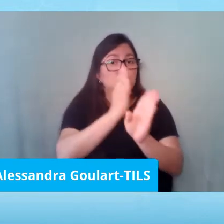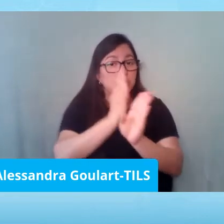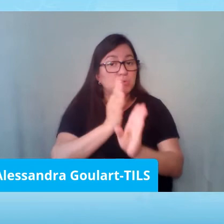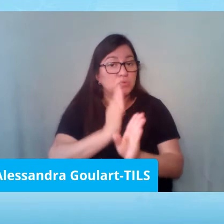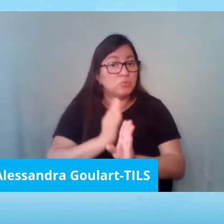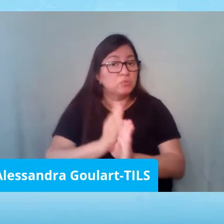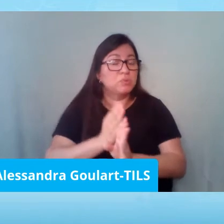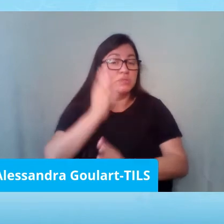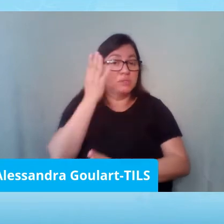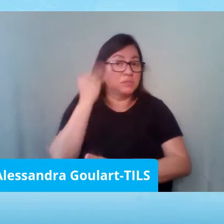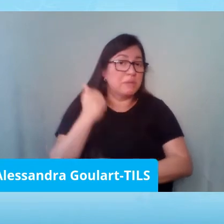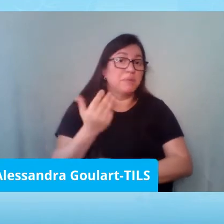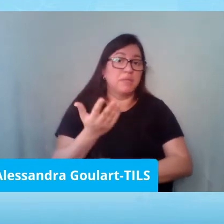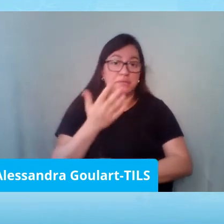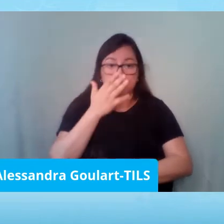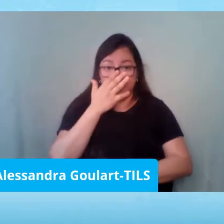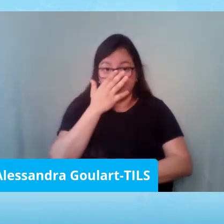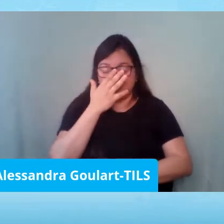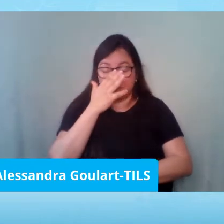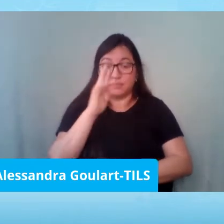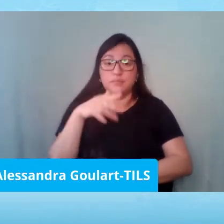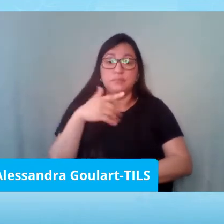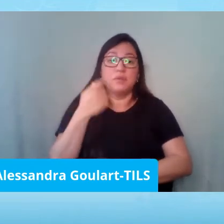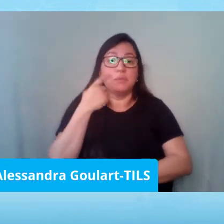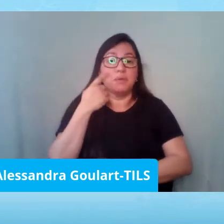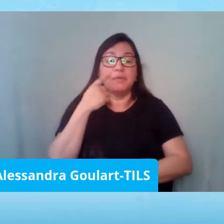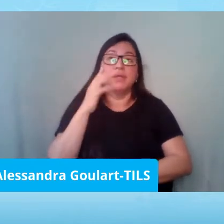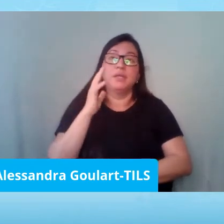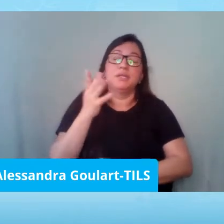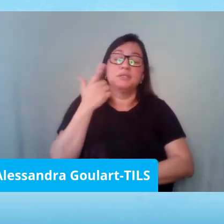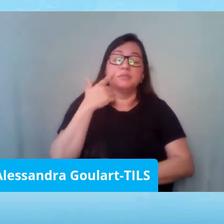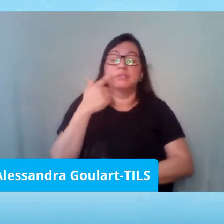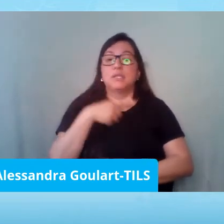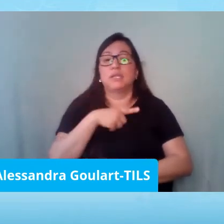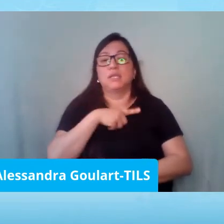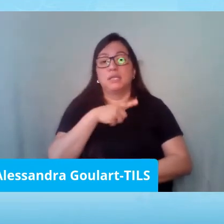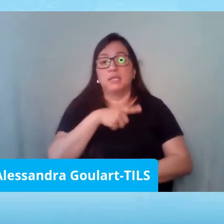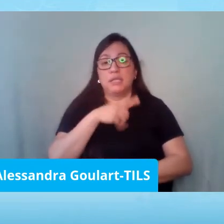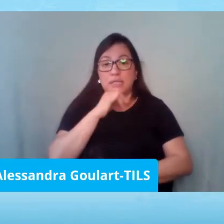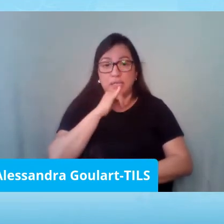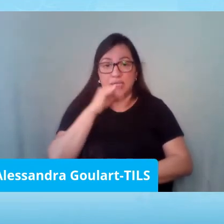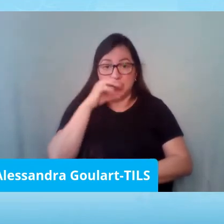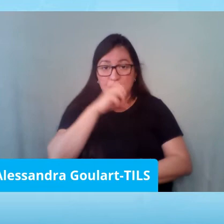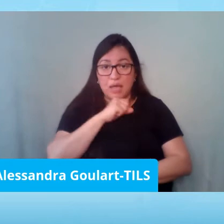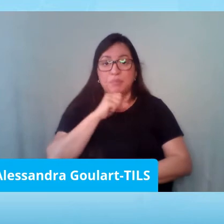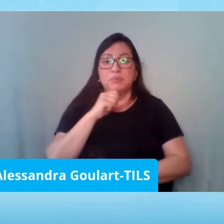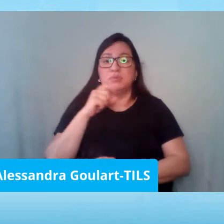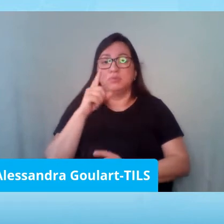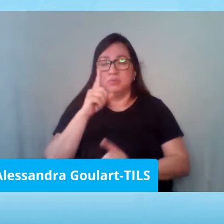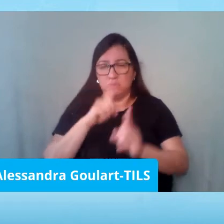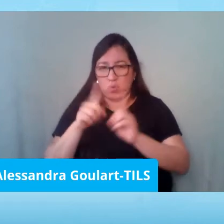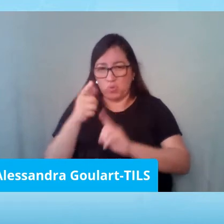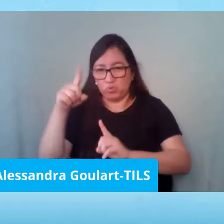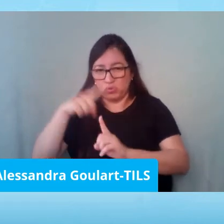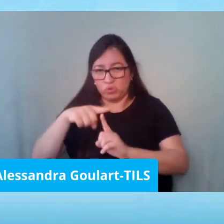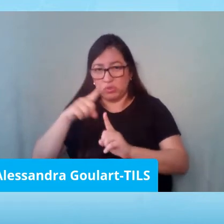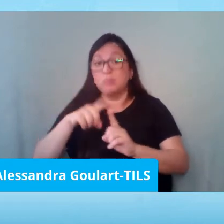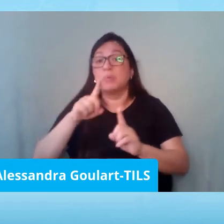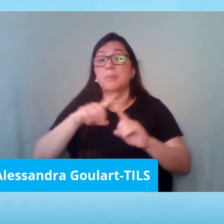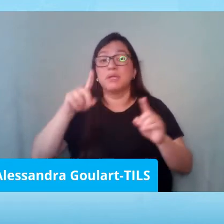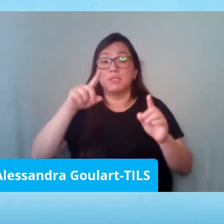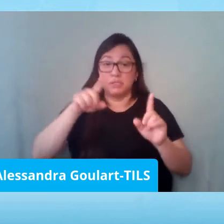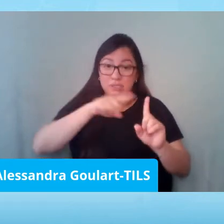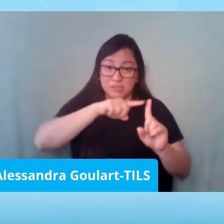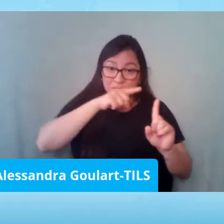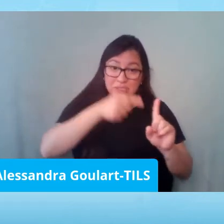de sífilis aí sempre vai dar positivo, então ela vai ter que fazer um exame sanguíneo, mas isso é bem importante que a gente tenha em